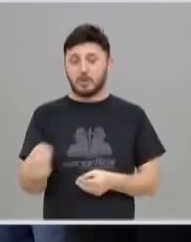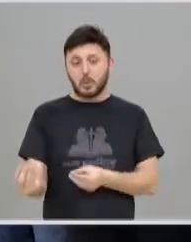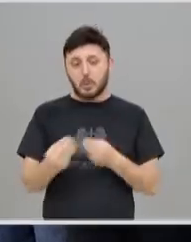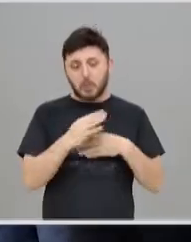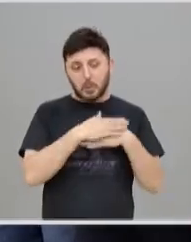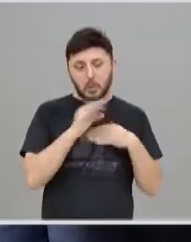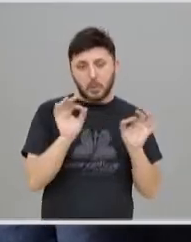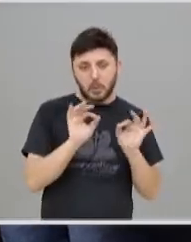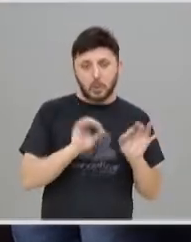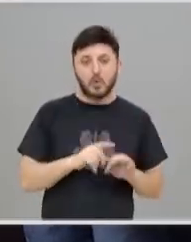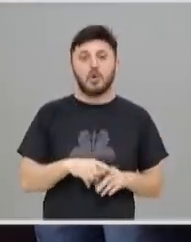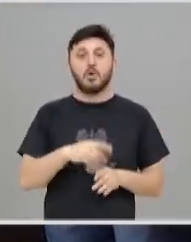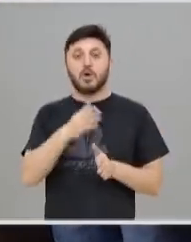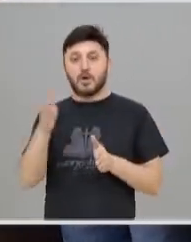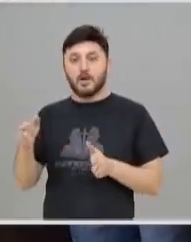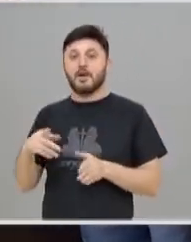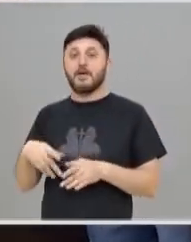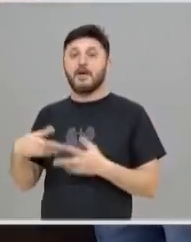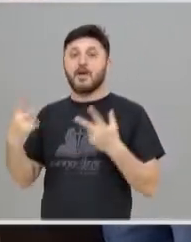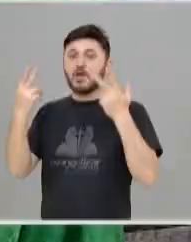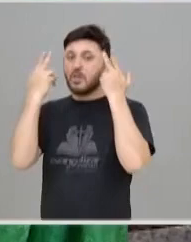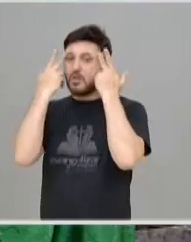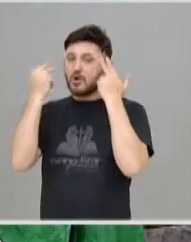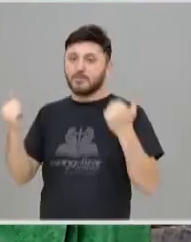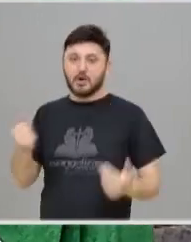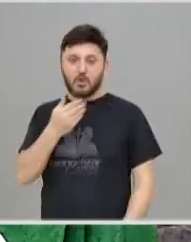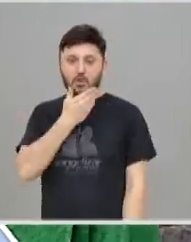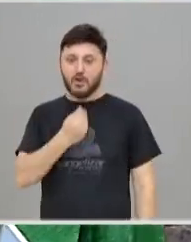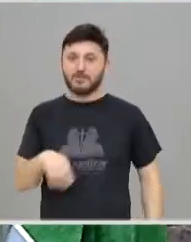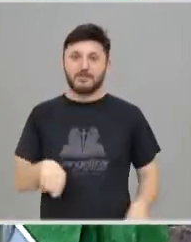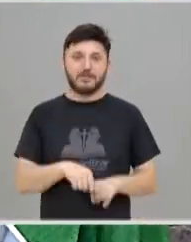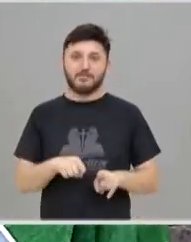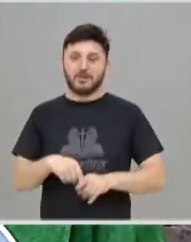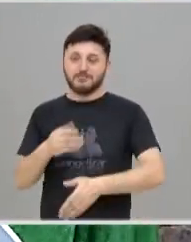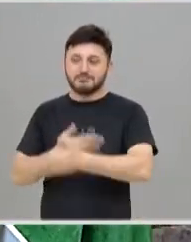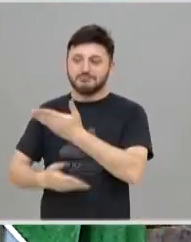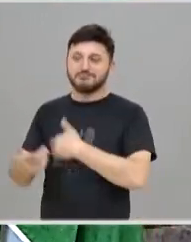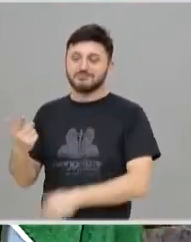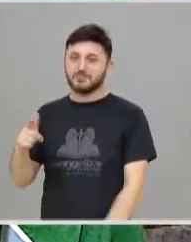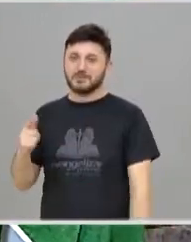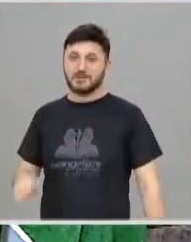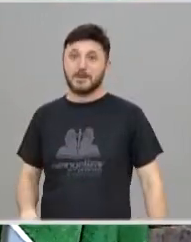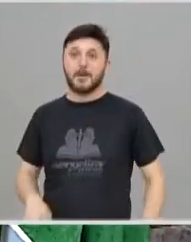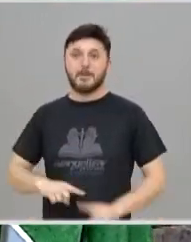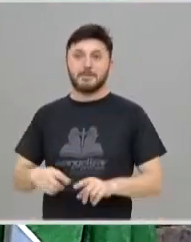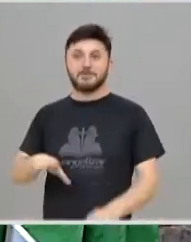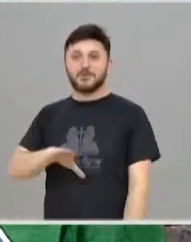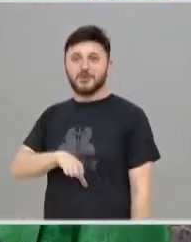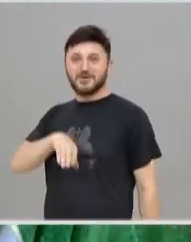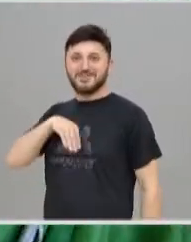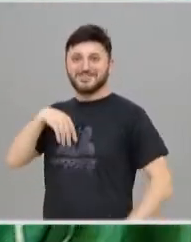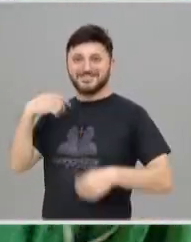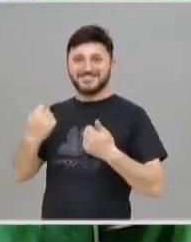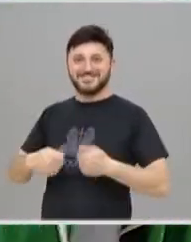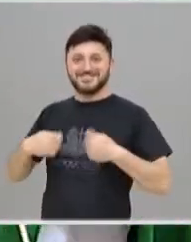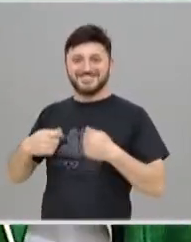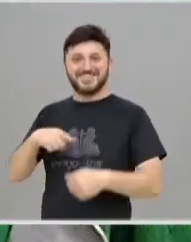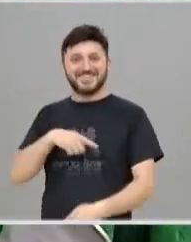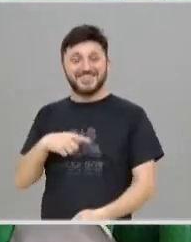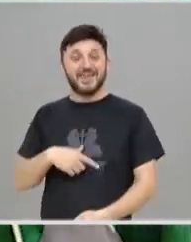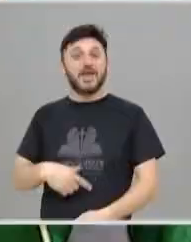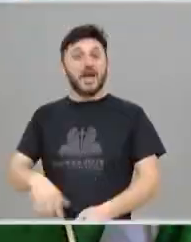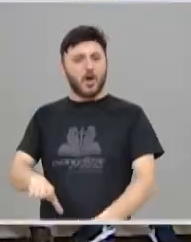do outro lado, é da natureza do homem ter coragem. Então tenha coragem